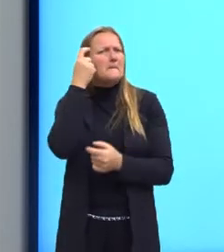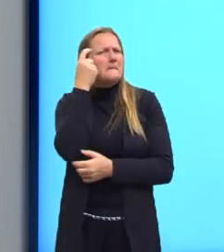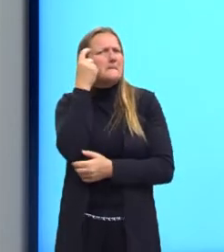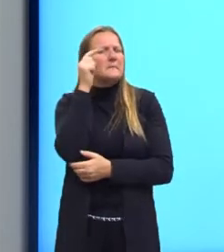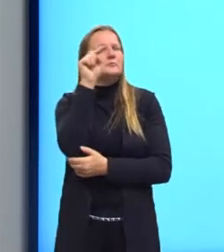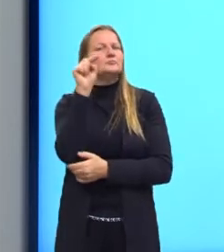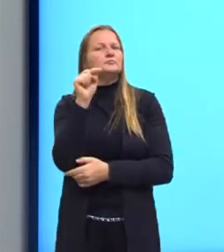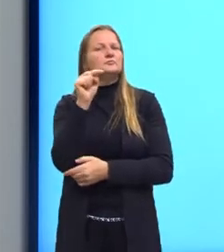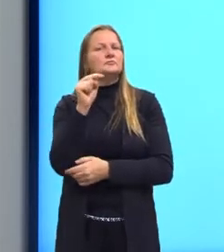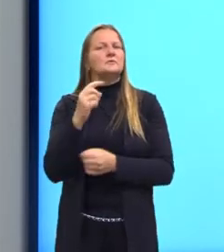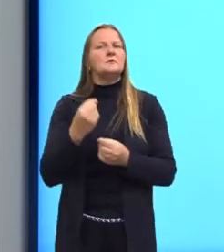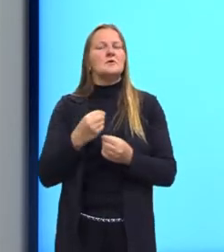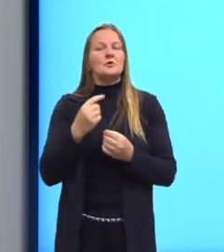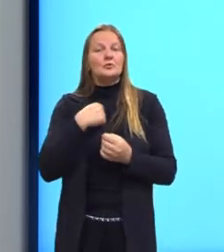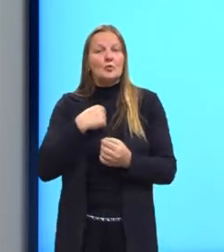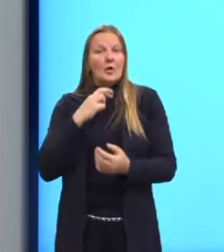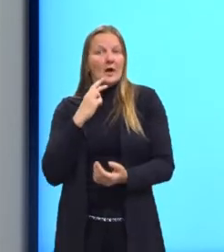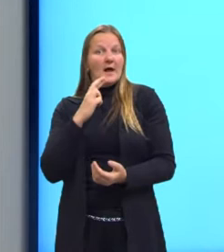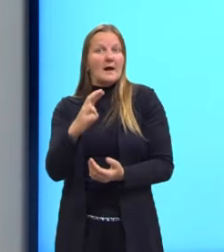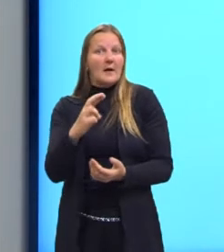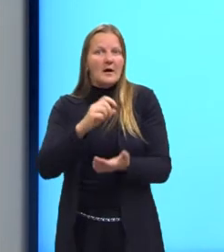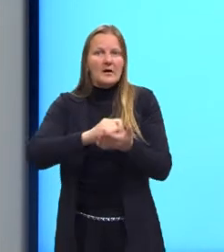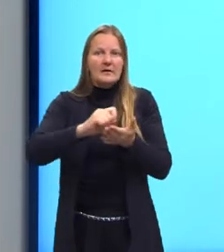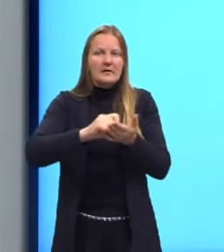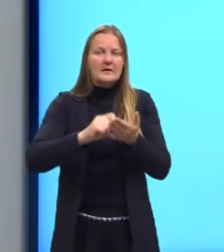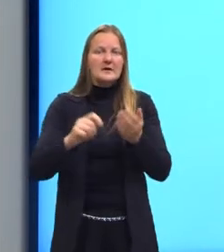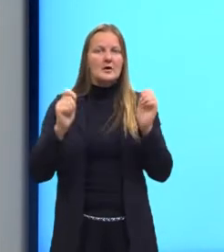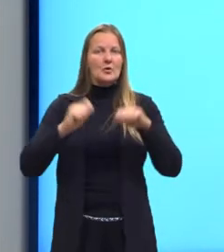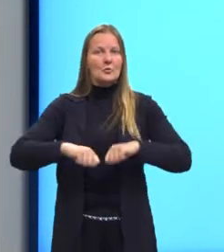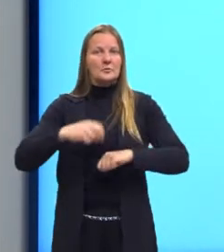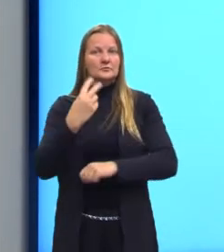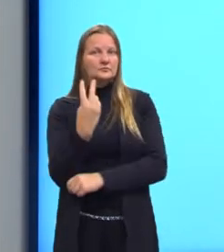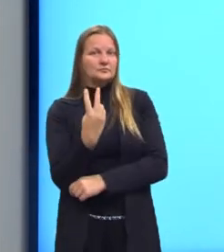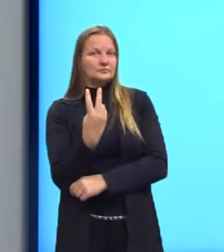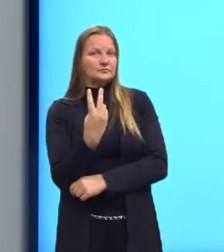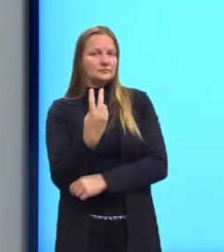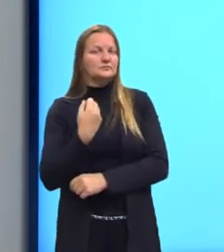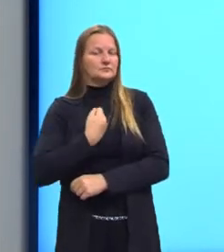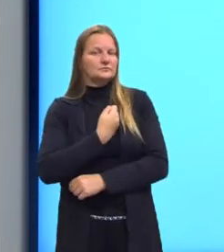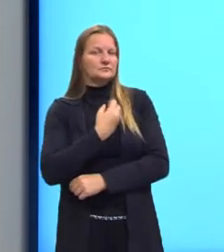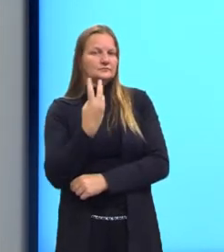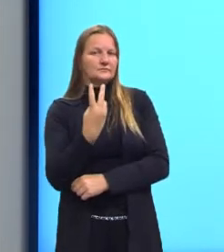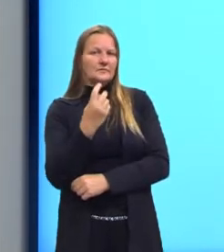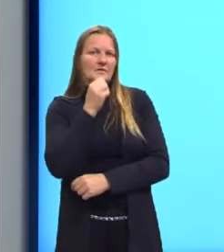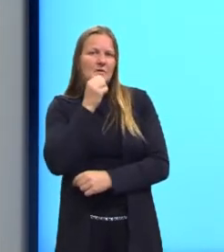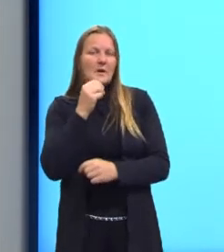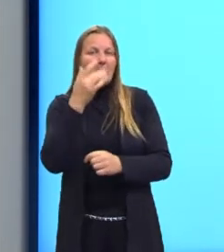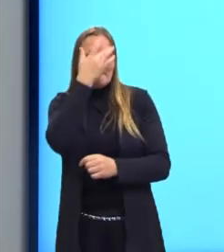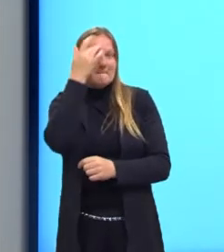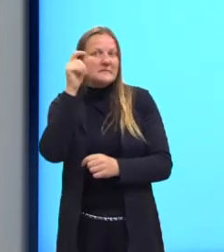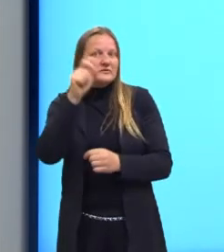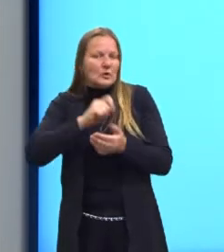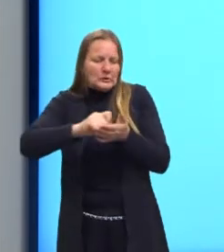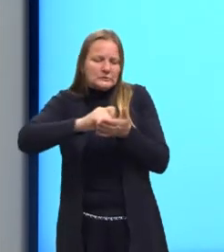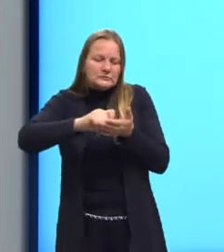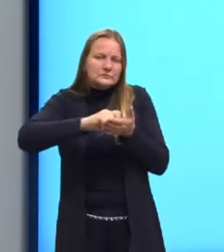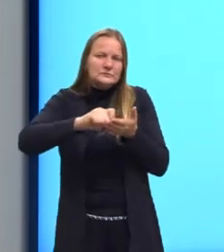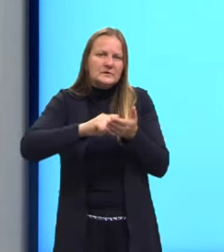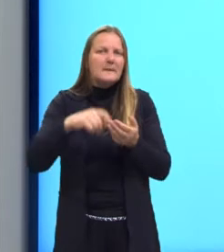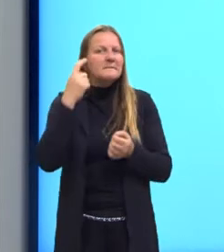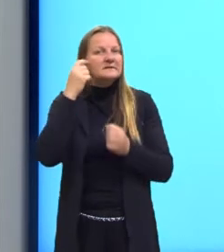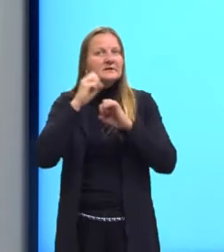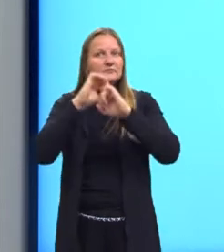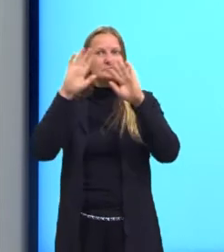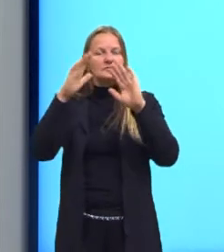atender ao que se pede na competência a dois por exemplo o participante deve compreender a proposta